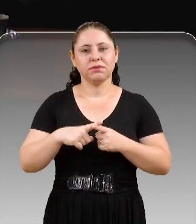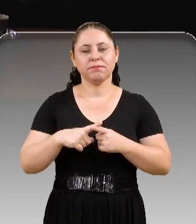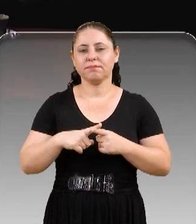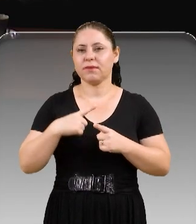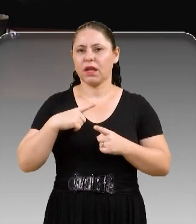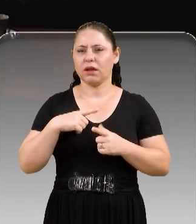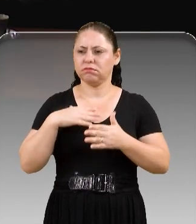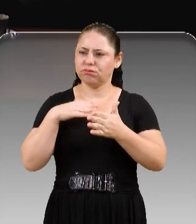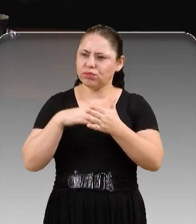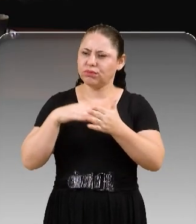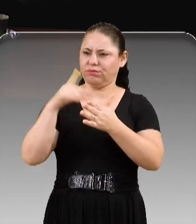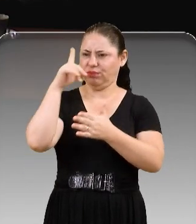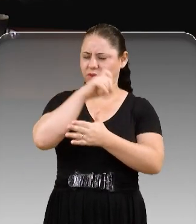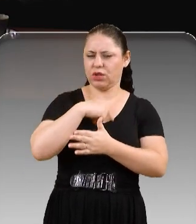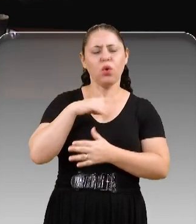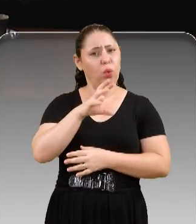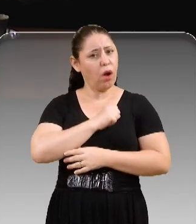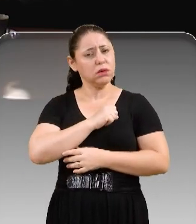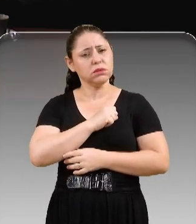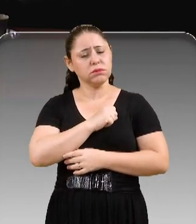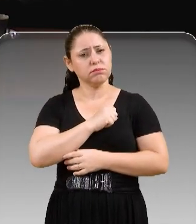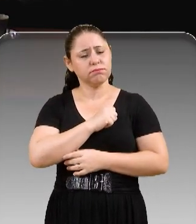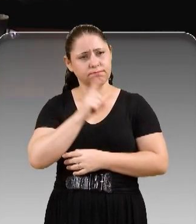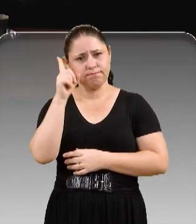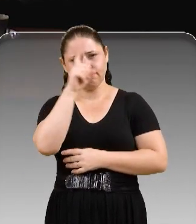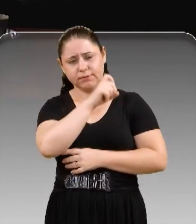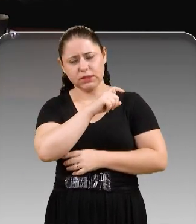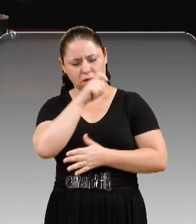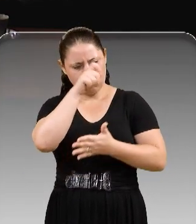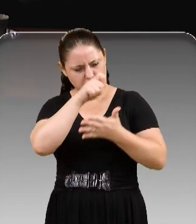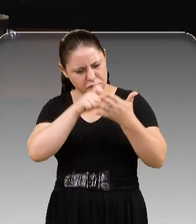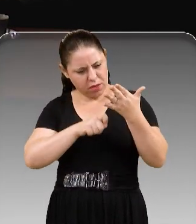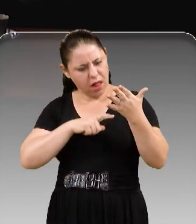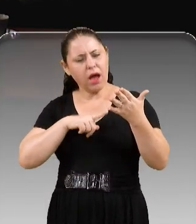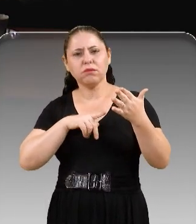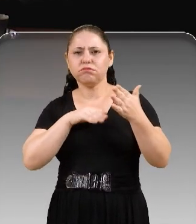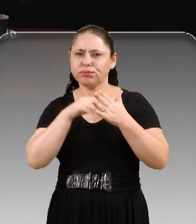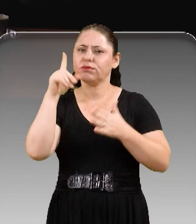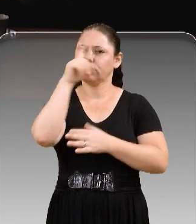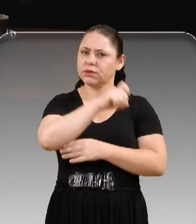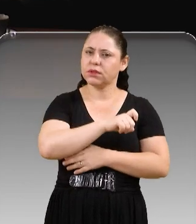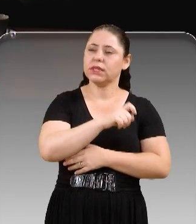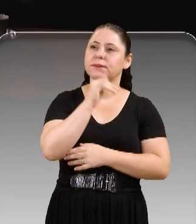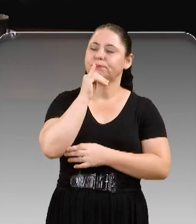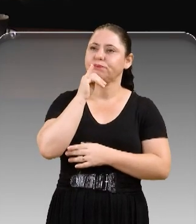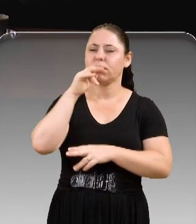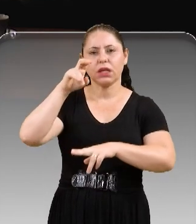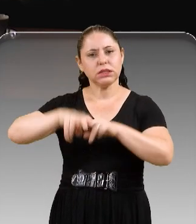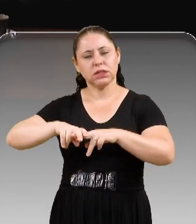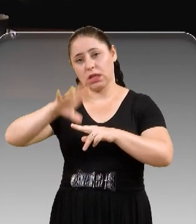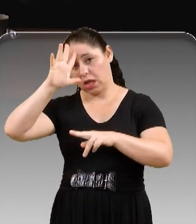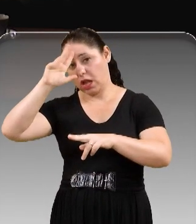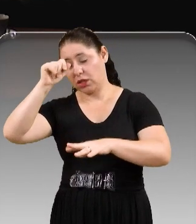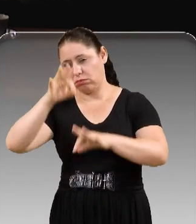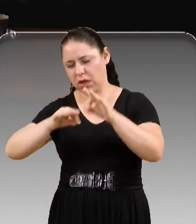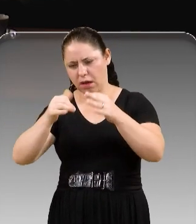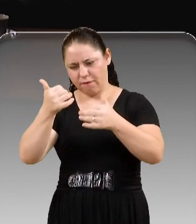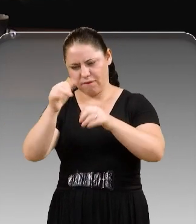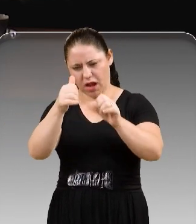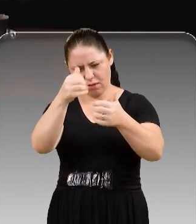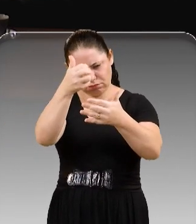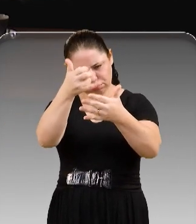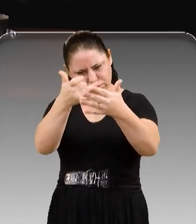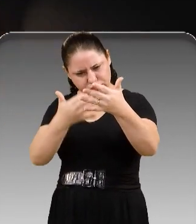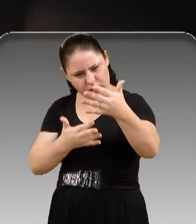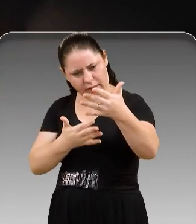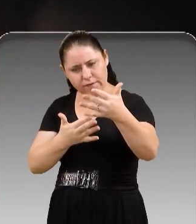motivado porque são desafios, né? E eu gosto de desafios. O ato de você sentar para escrever um livro é um desafio. O ato de você sentar para decidir e